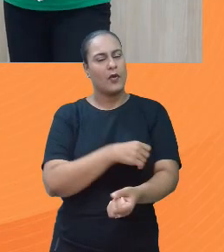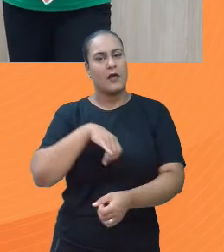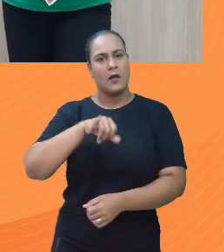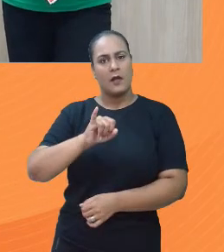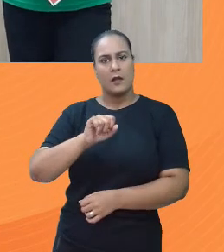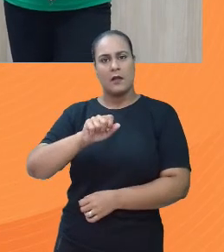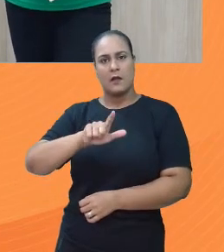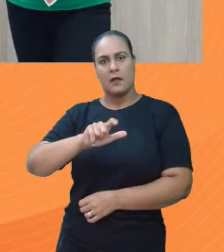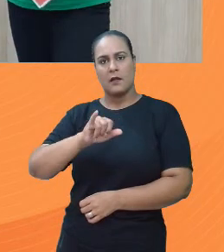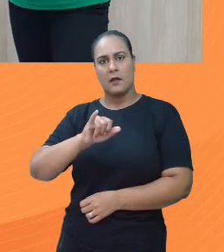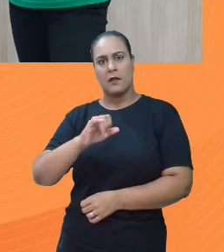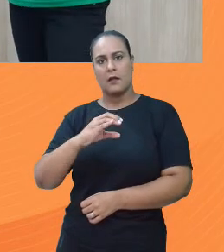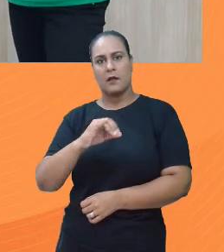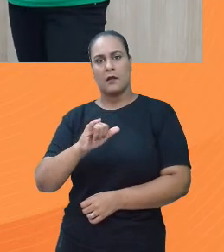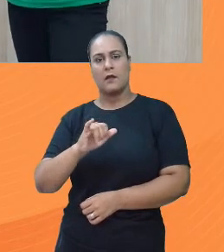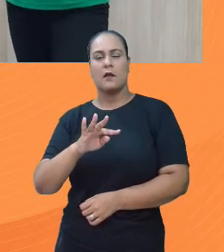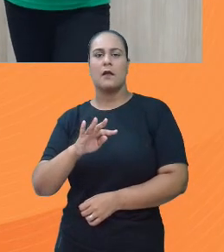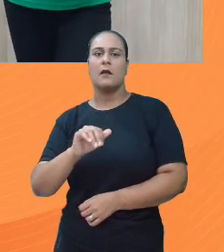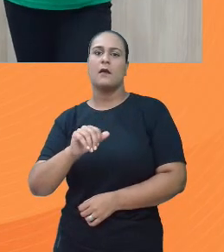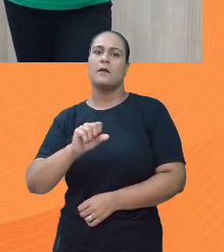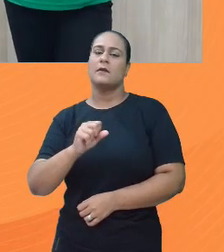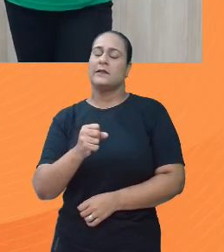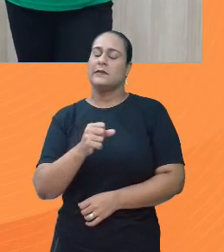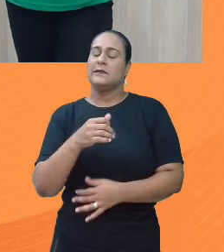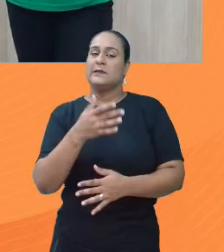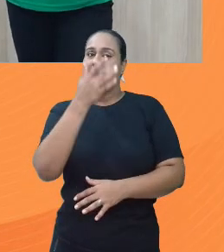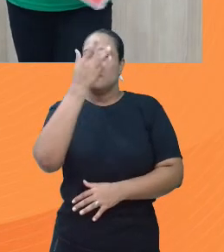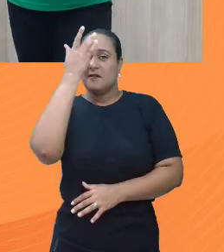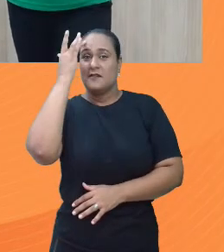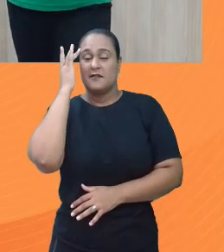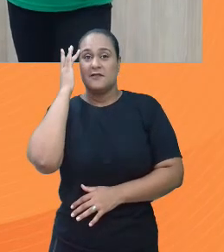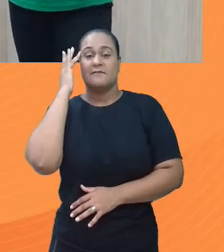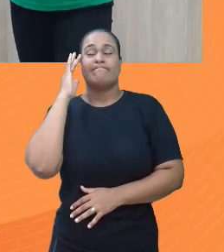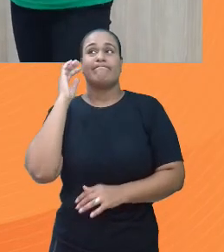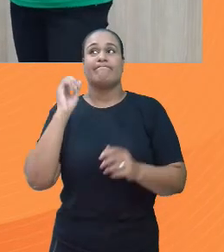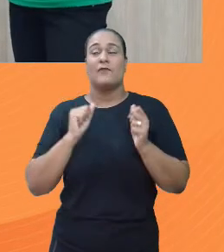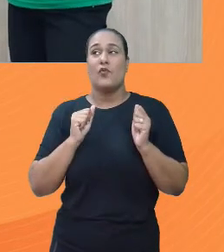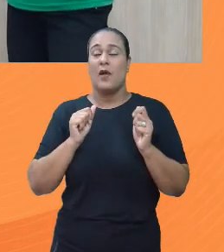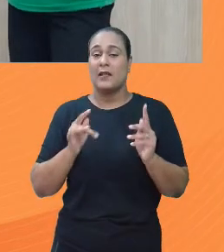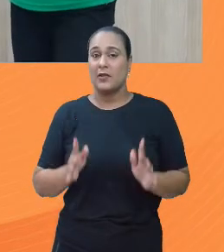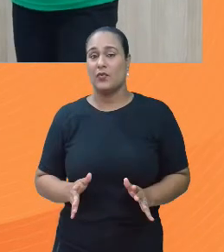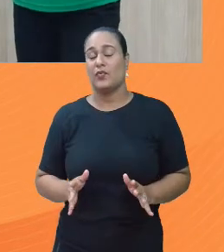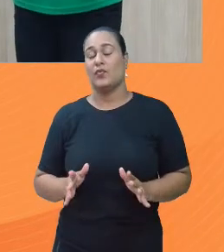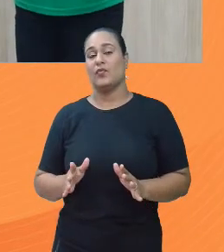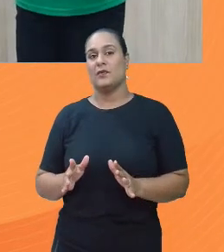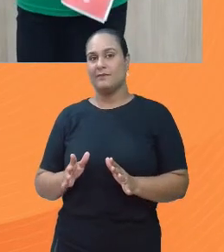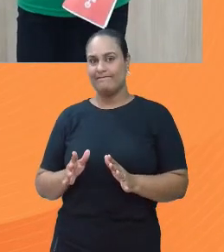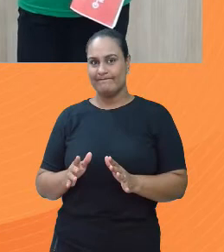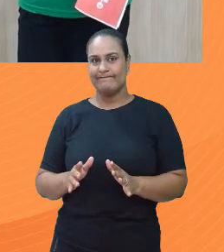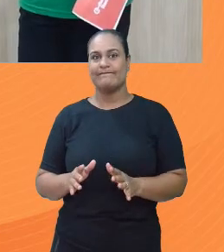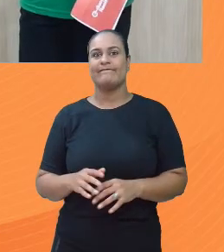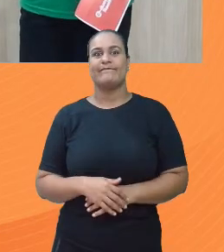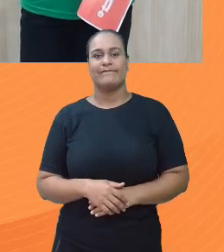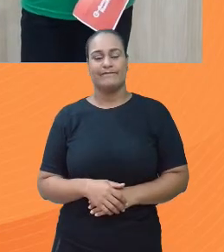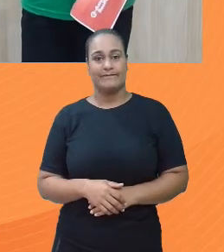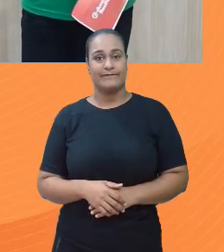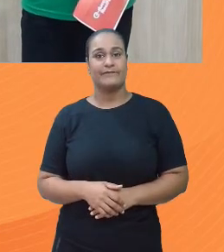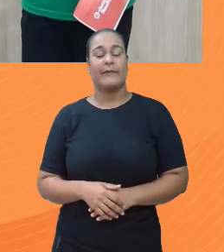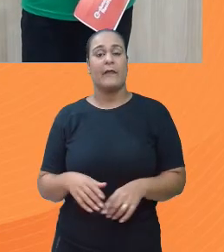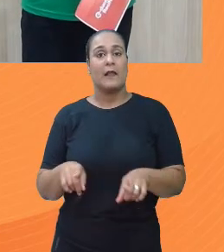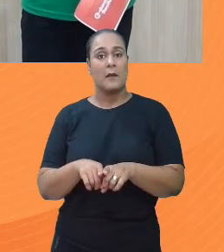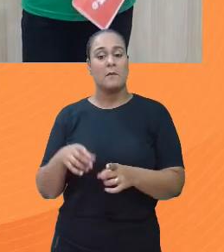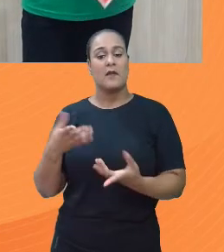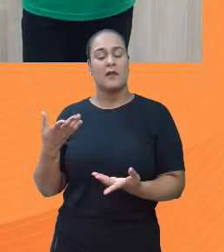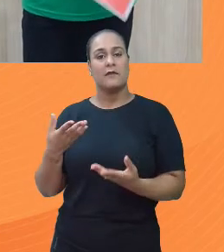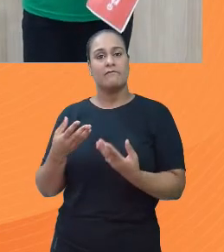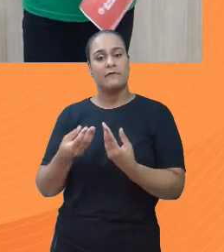a essa questão da saúde, essas pessoas acometem, né, ações que vai também atingir a sociedade como um